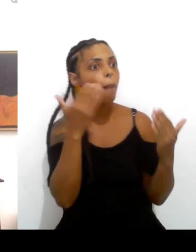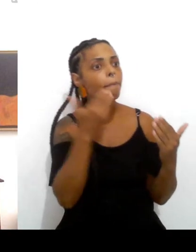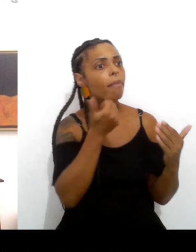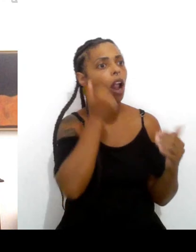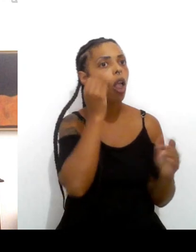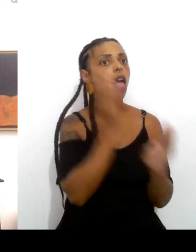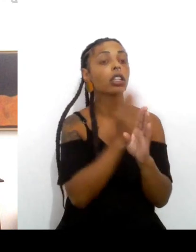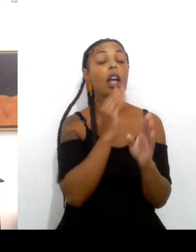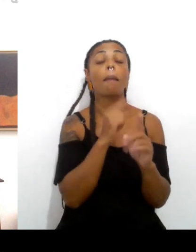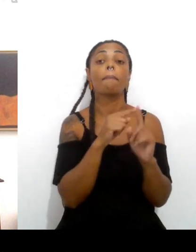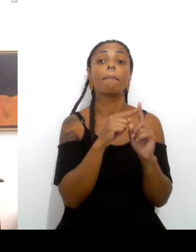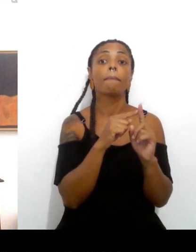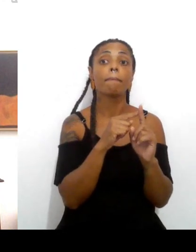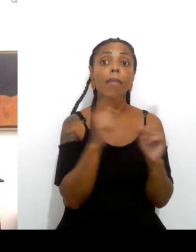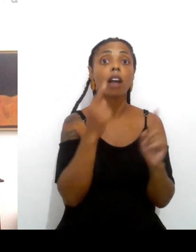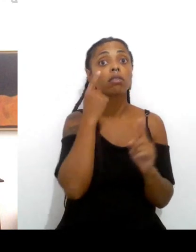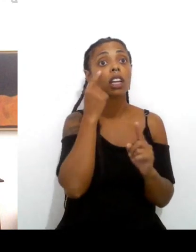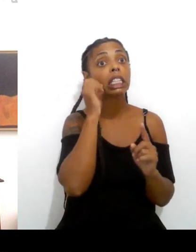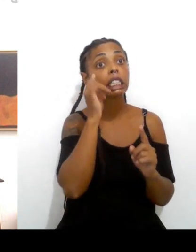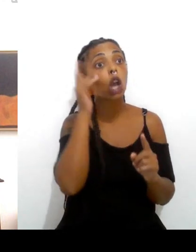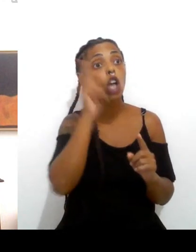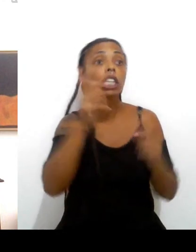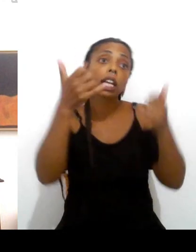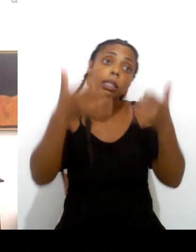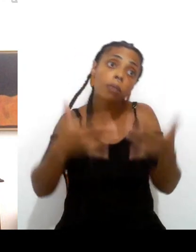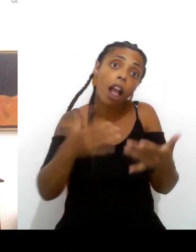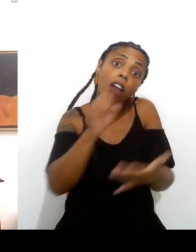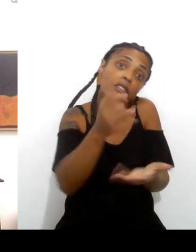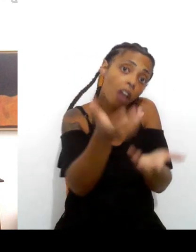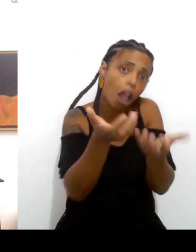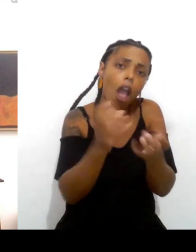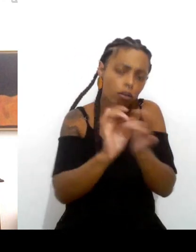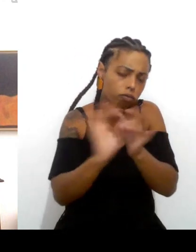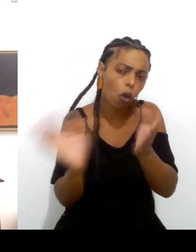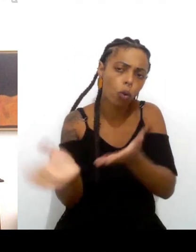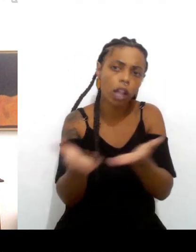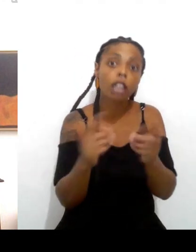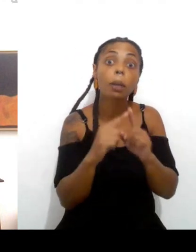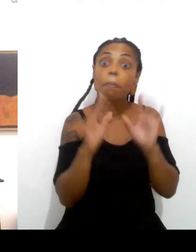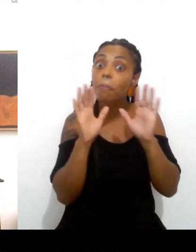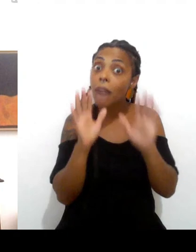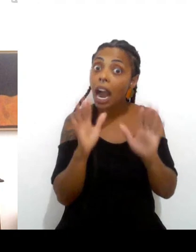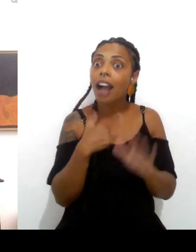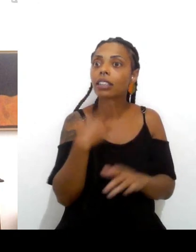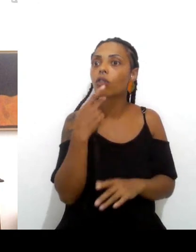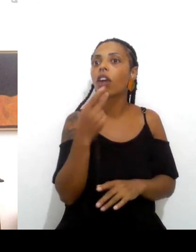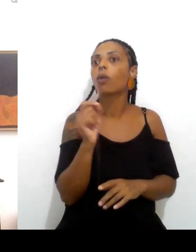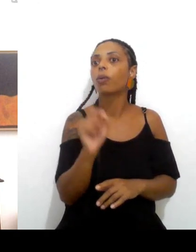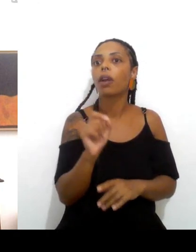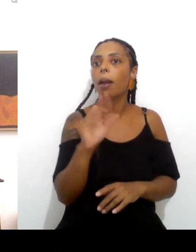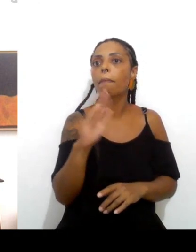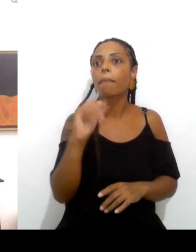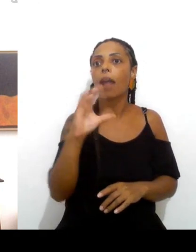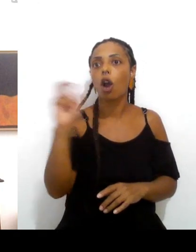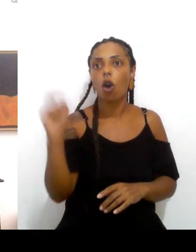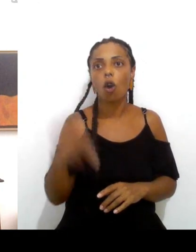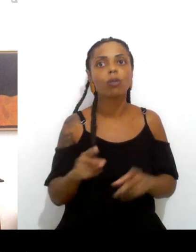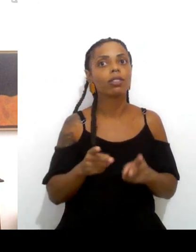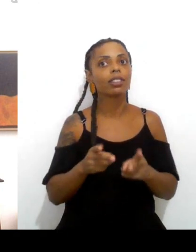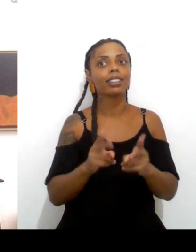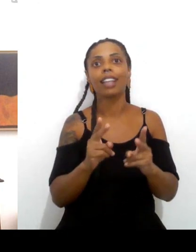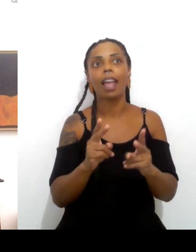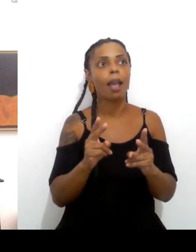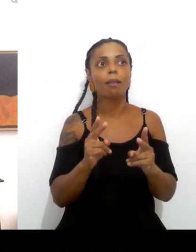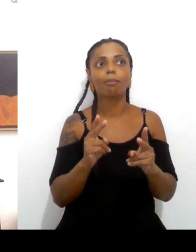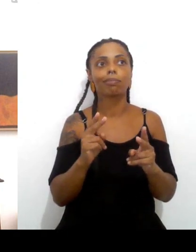conseguir se conseguem explicar esses enigmas Se quiserem mas eu diria que bacon sempre vai ficar um passo ou dois